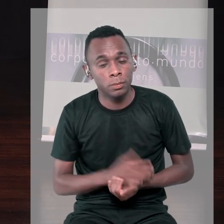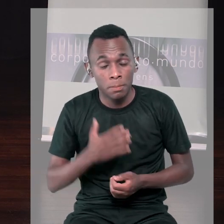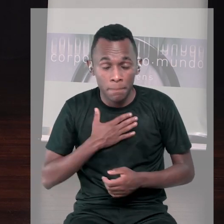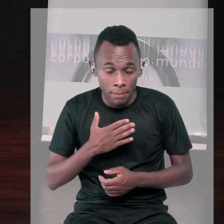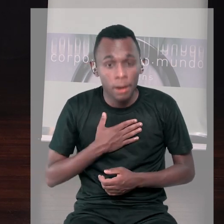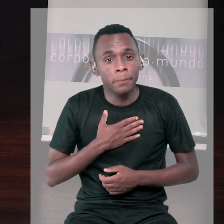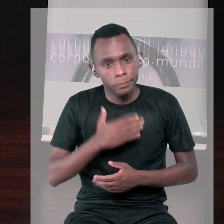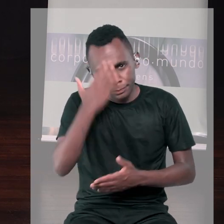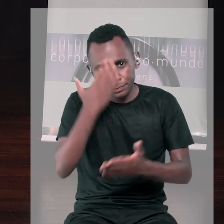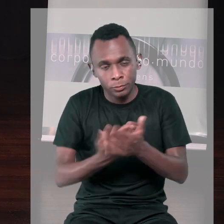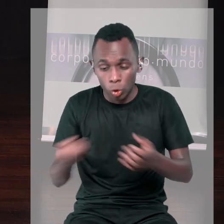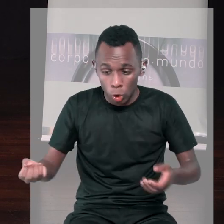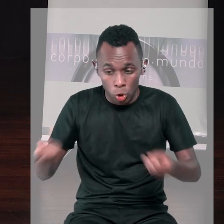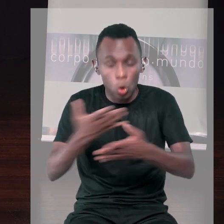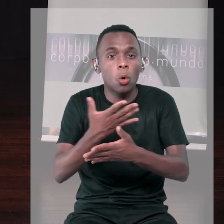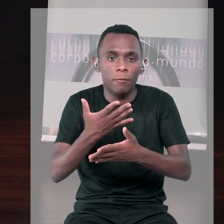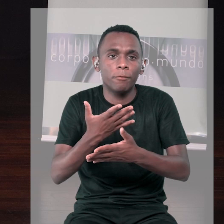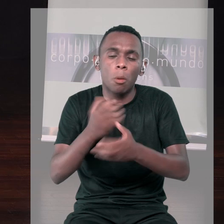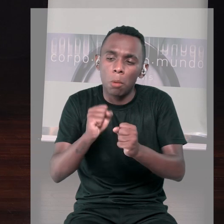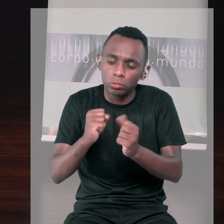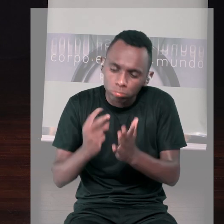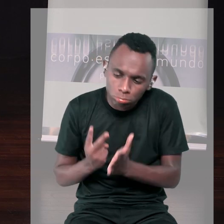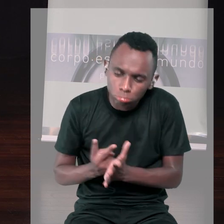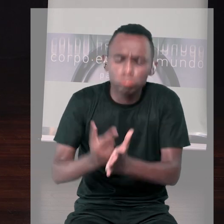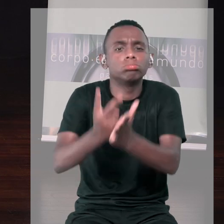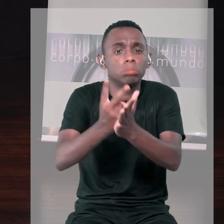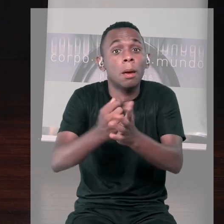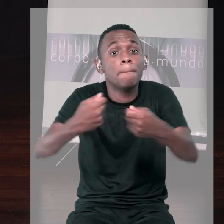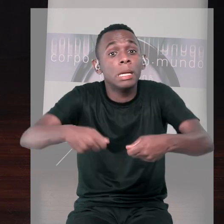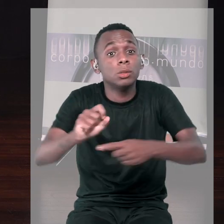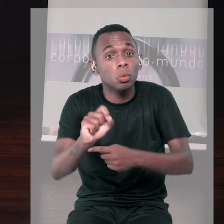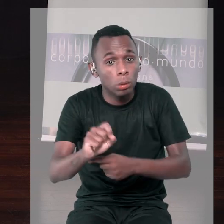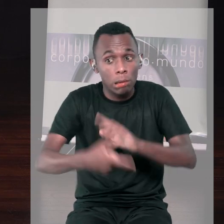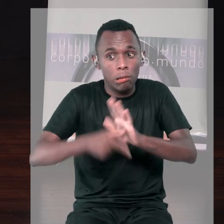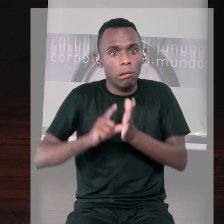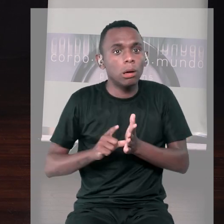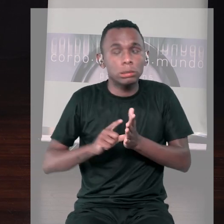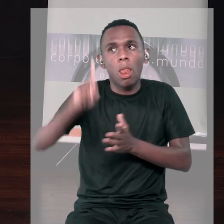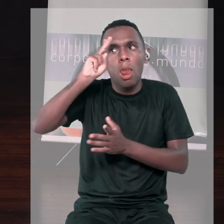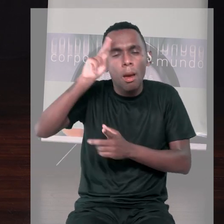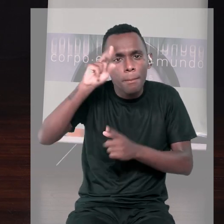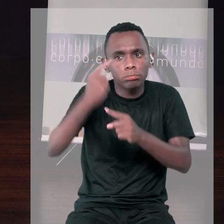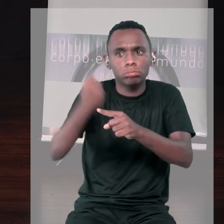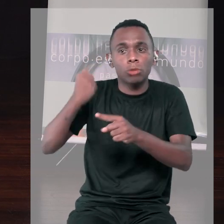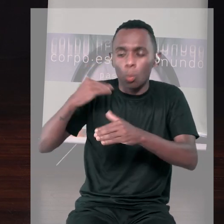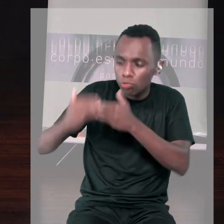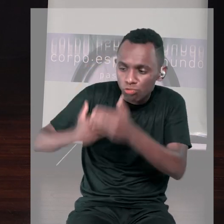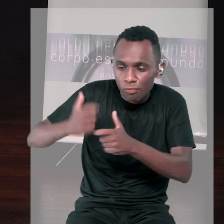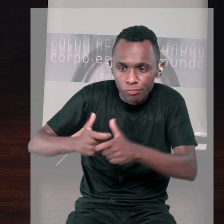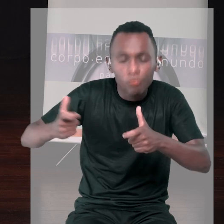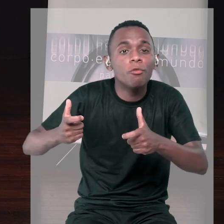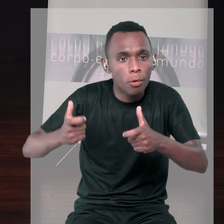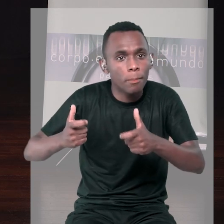novo espírito da guerra possa ser sustentada, né, é preciso, então, lembrar que o desenvolvimento